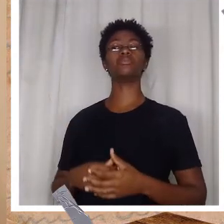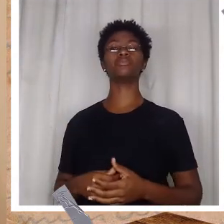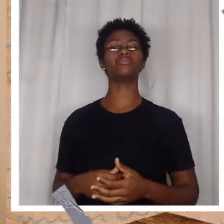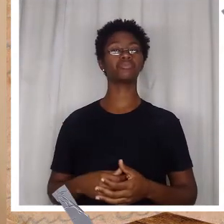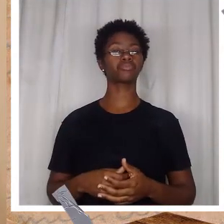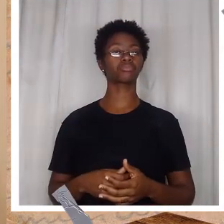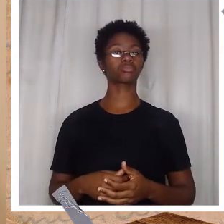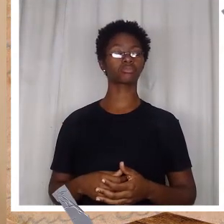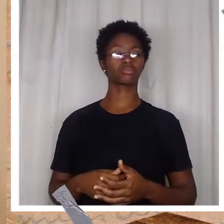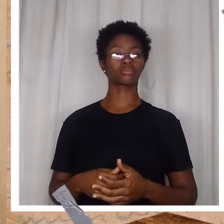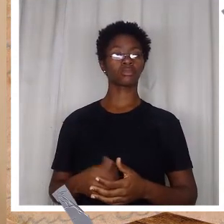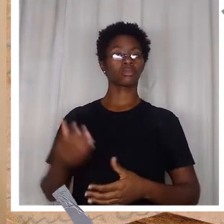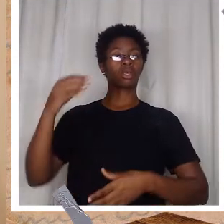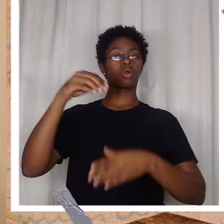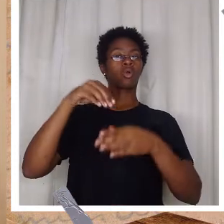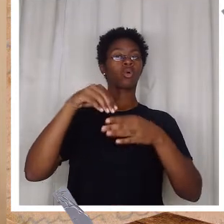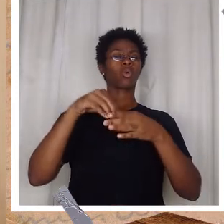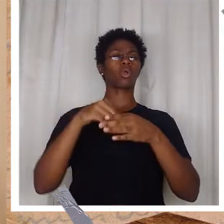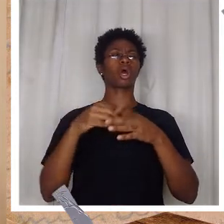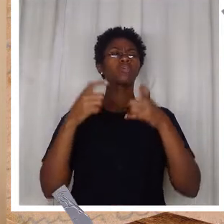num patamar